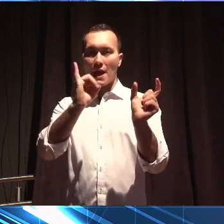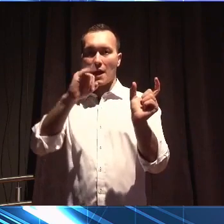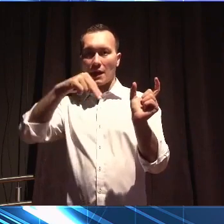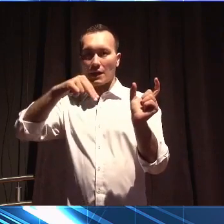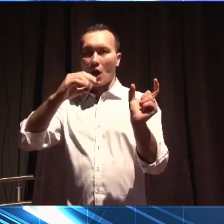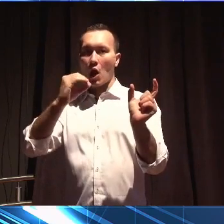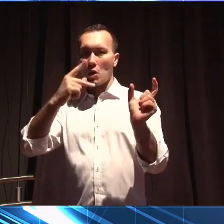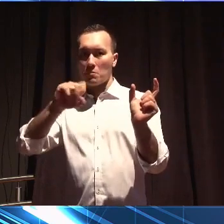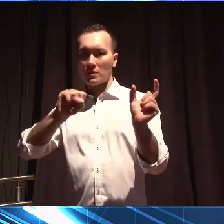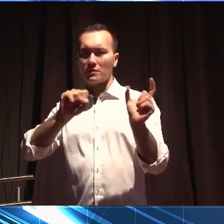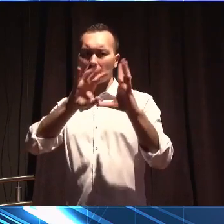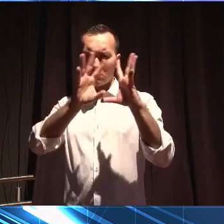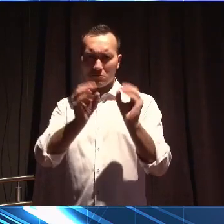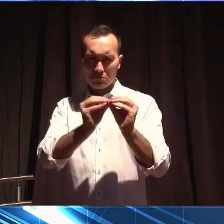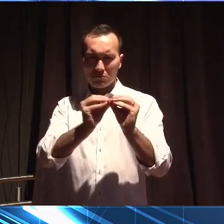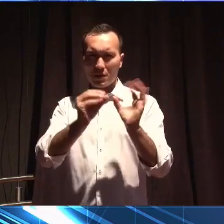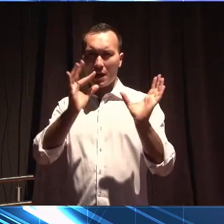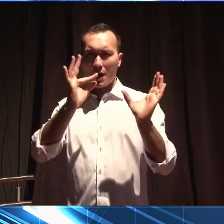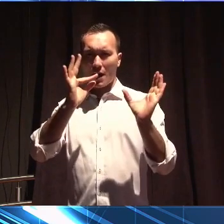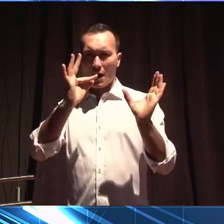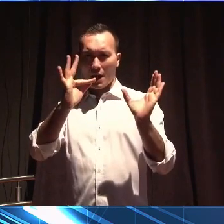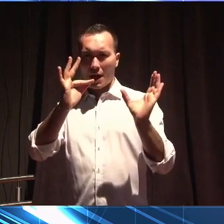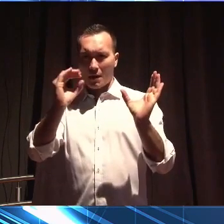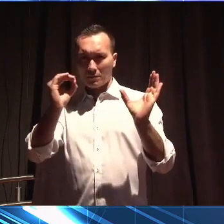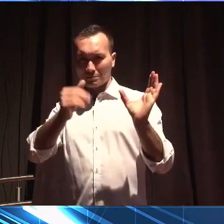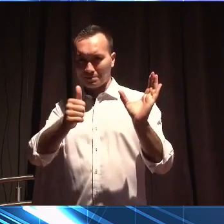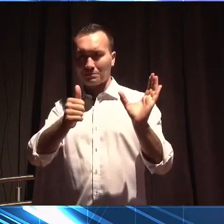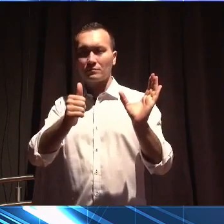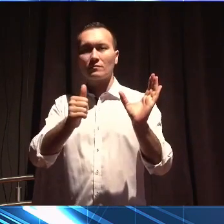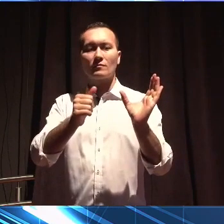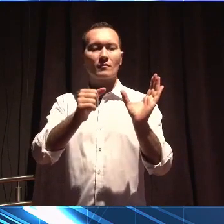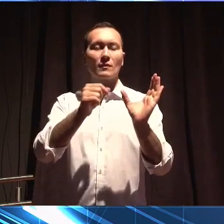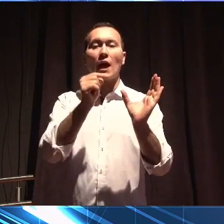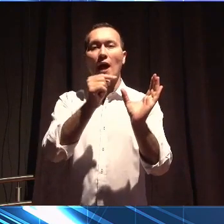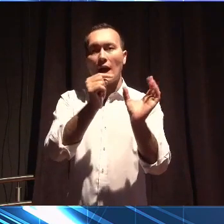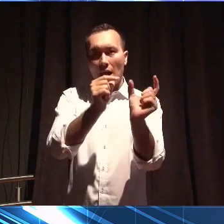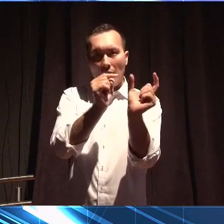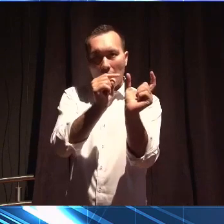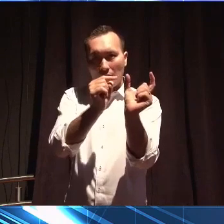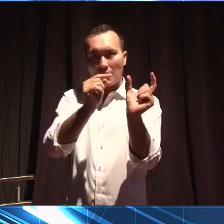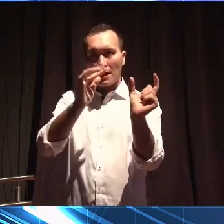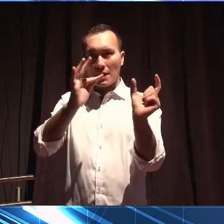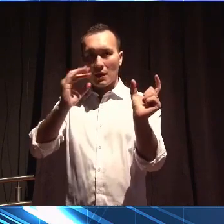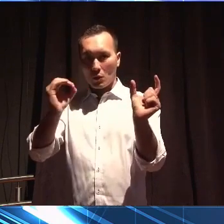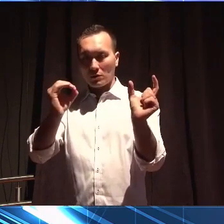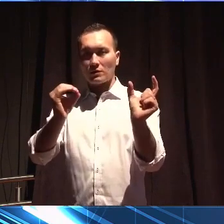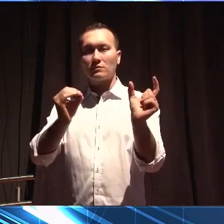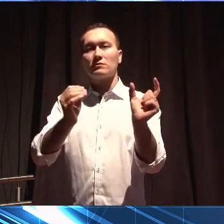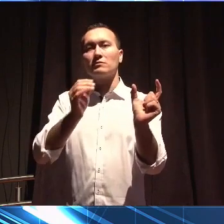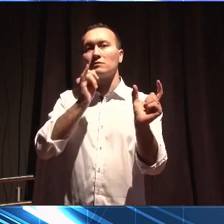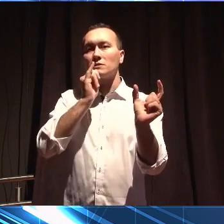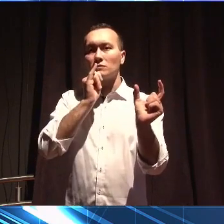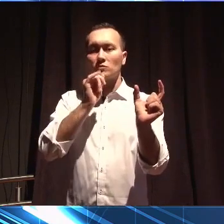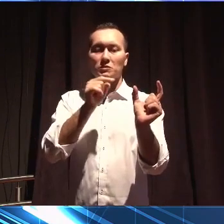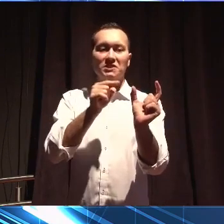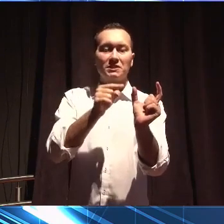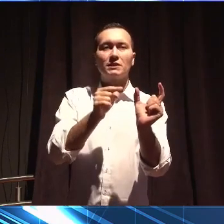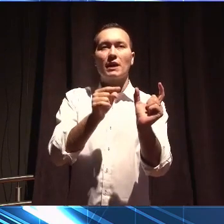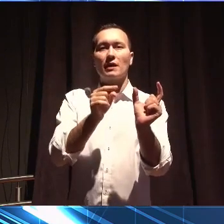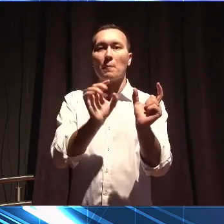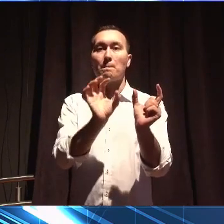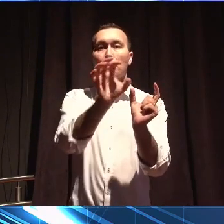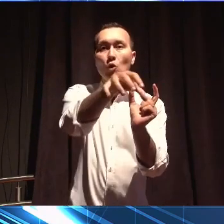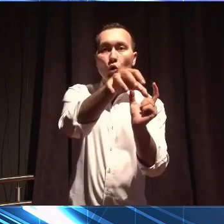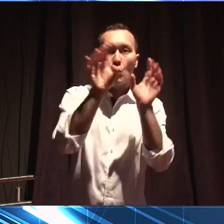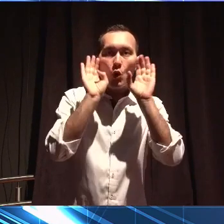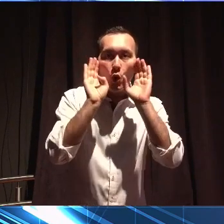para envolver todas as áreas de qualquer companhia. Isso daí não se limita só a um time. Não é só, por exemplo, eu que